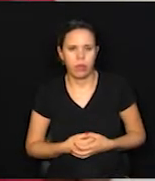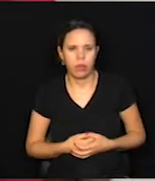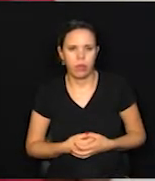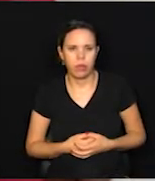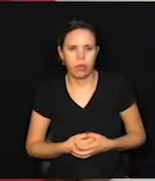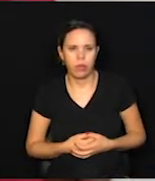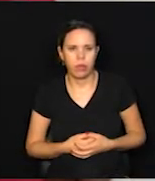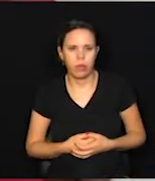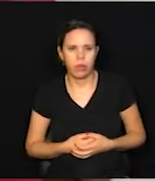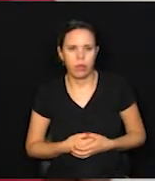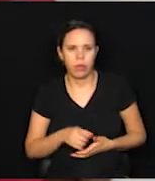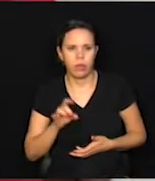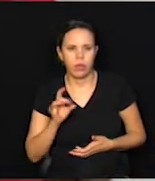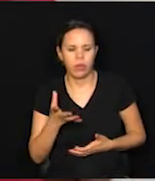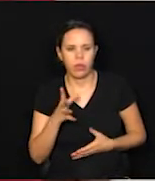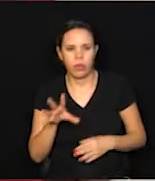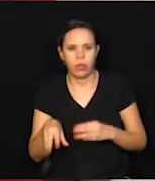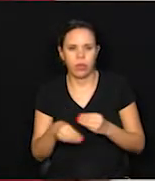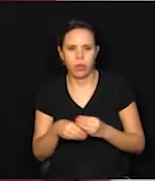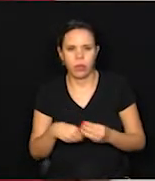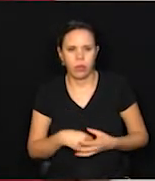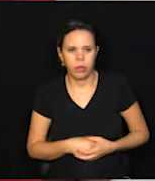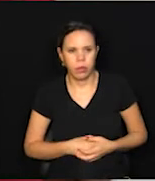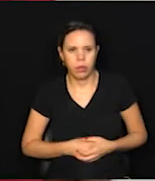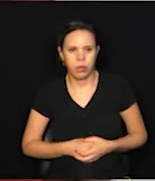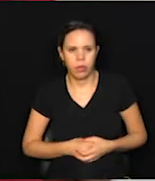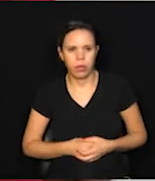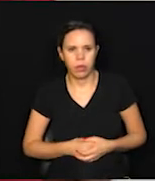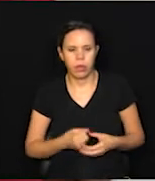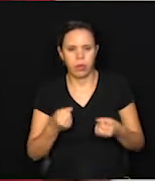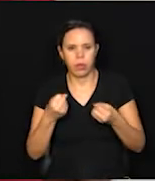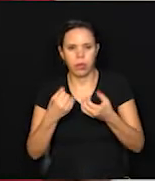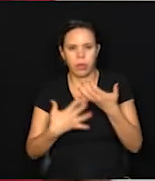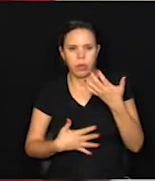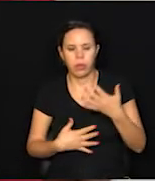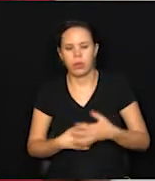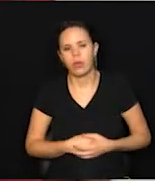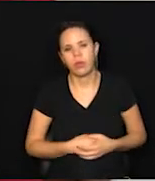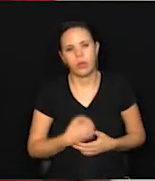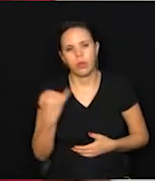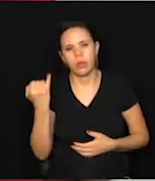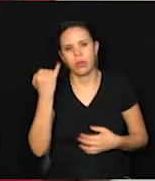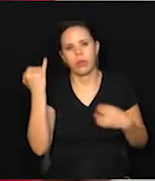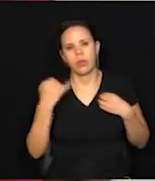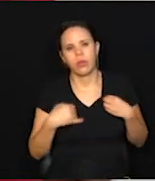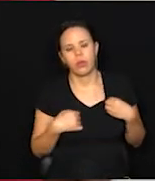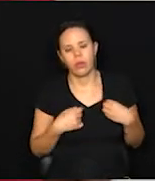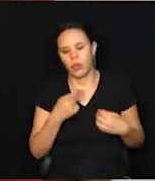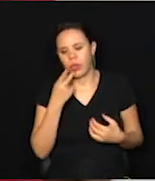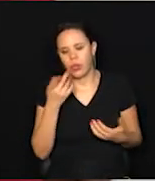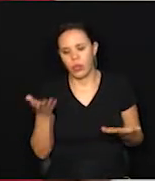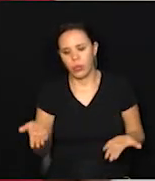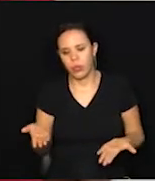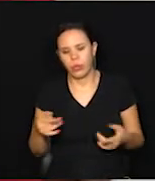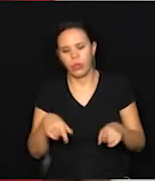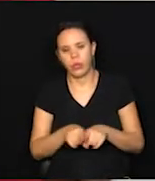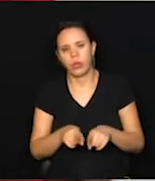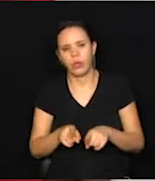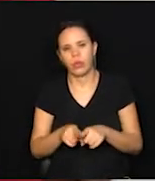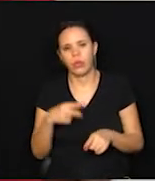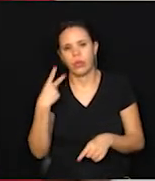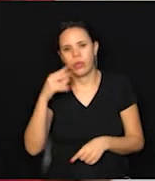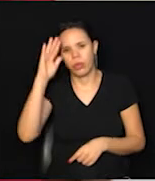Fora isso, eu só queria complementar um comentário que é importante, foi falado também pelo Pedro